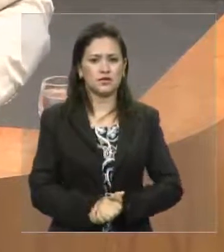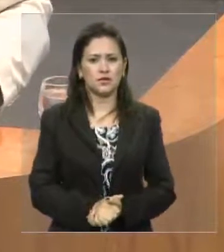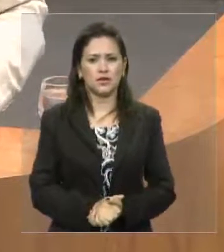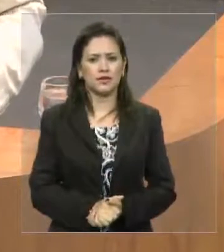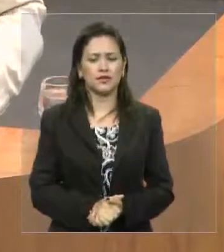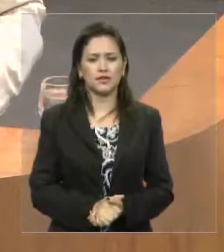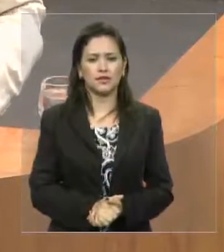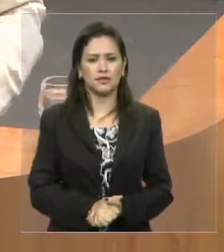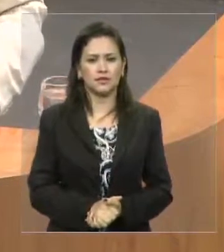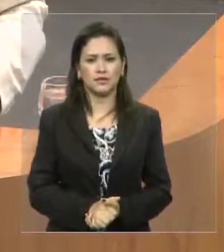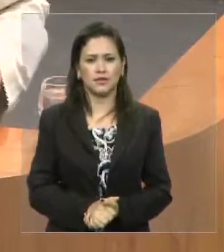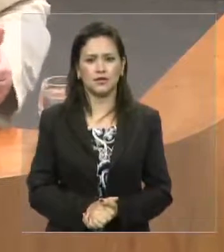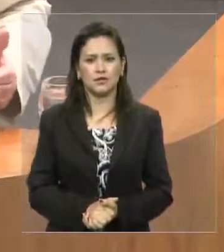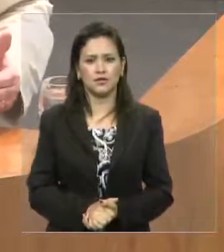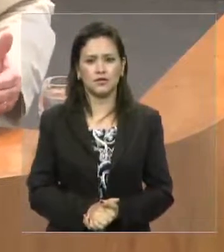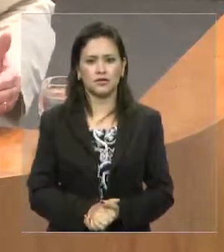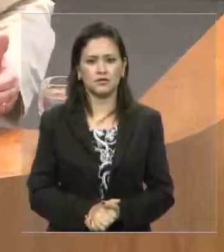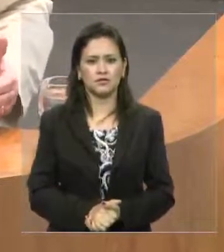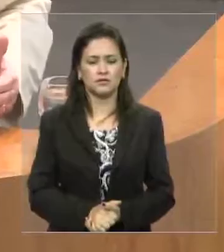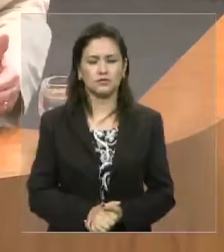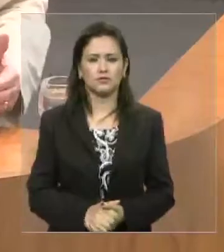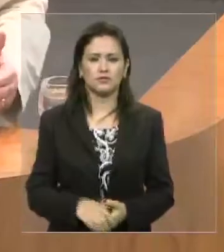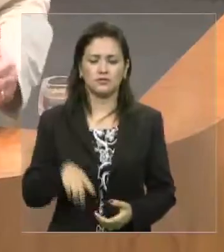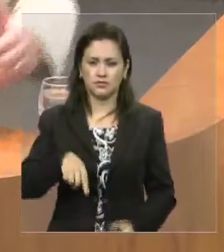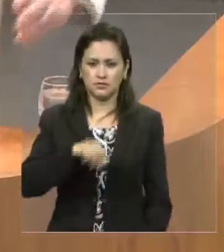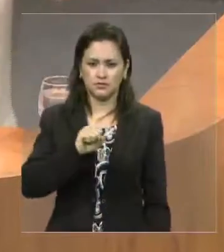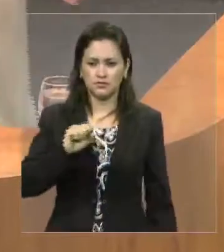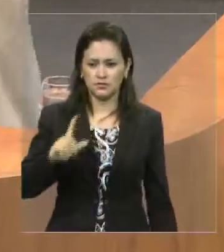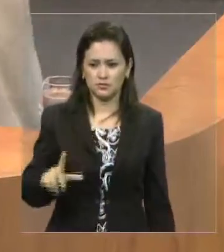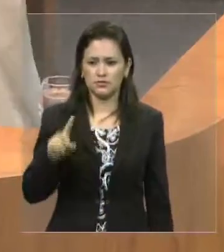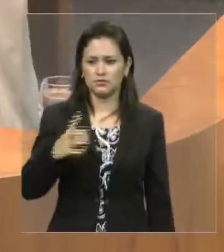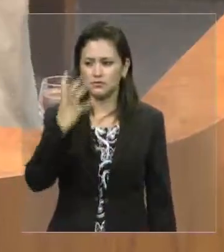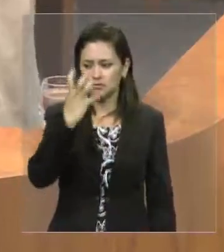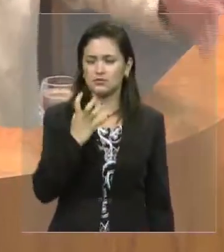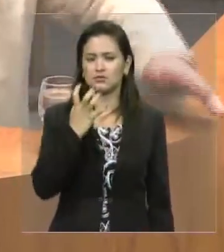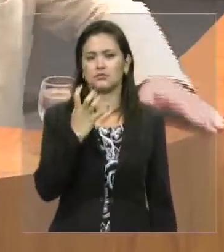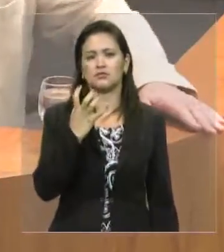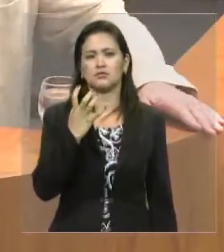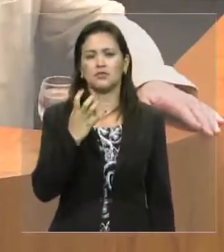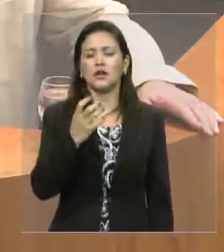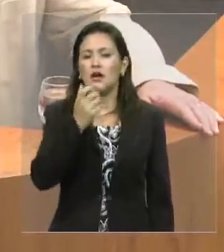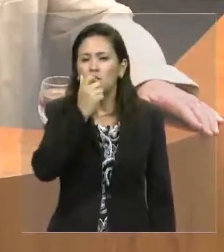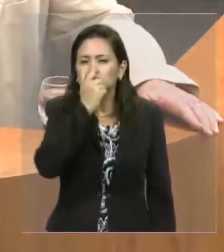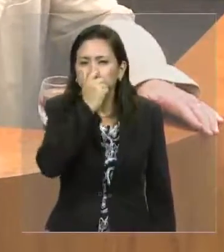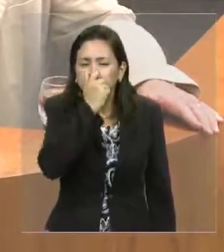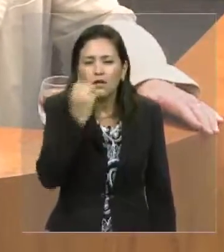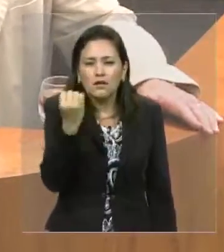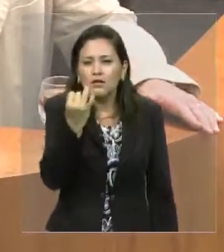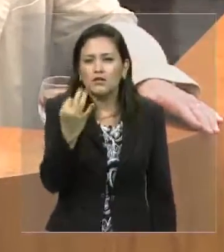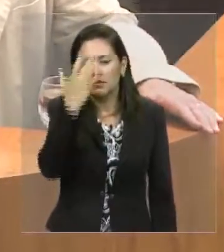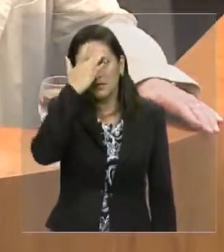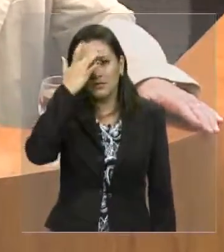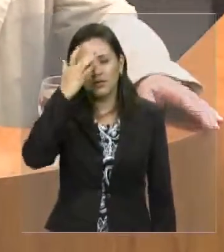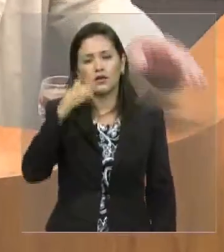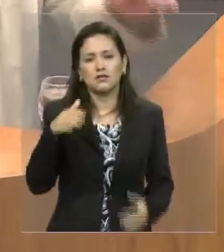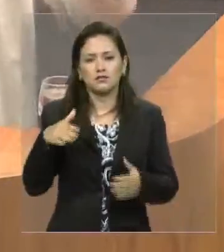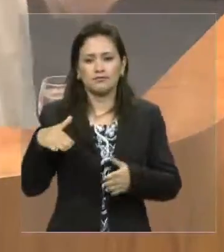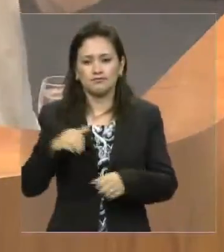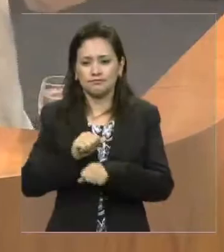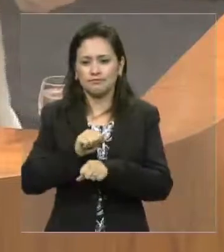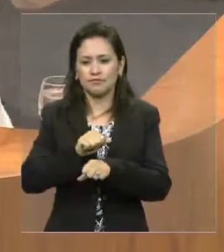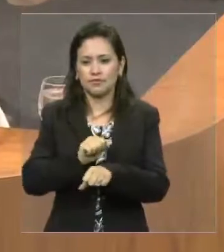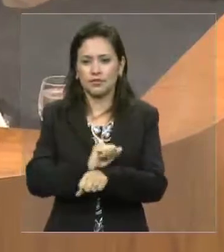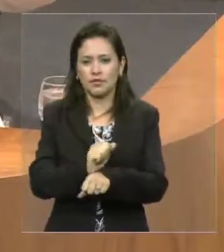e em São Luís, é um problema sério de excesso de veículos que estão nas ruas e falta